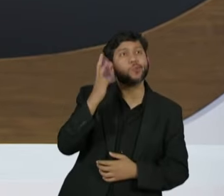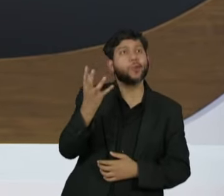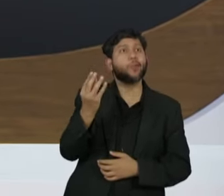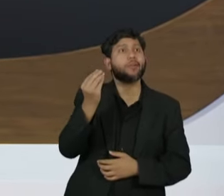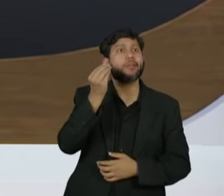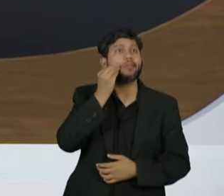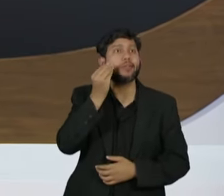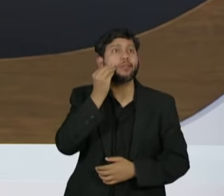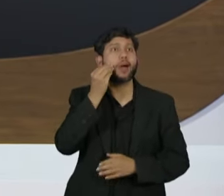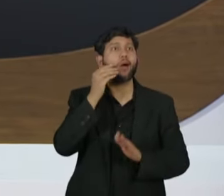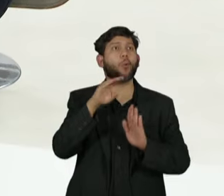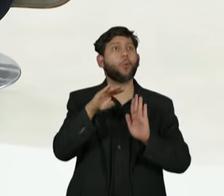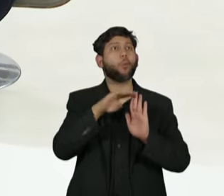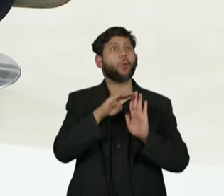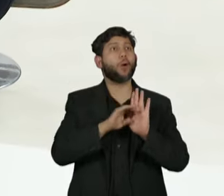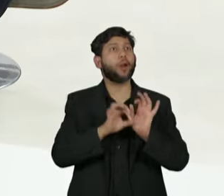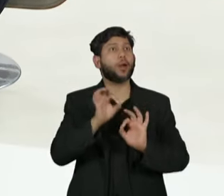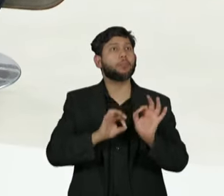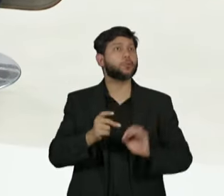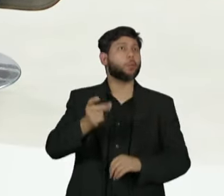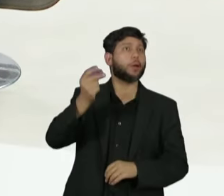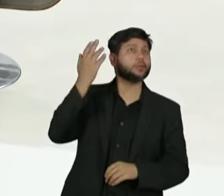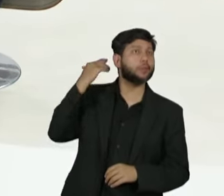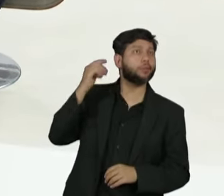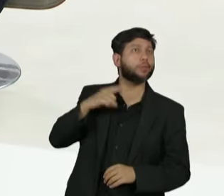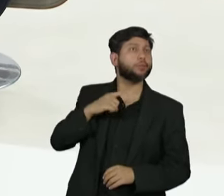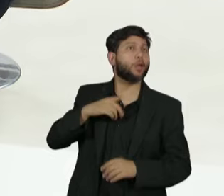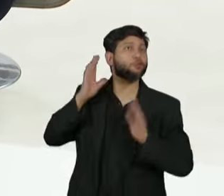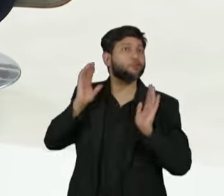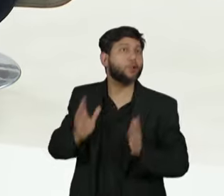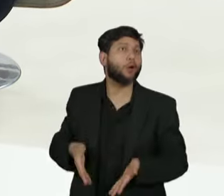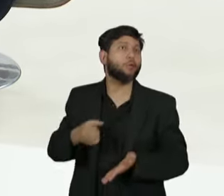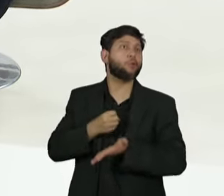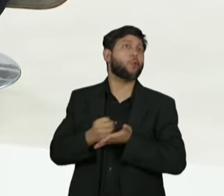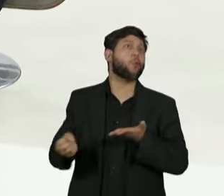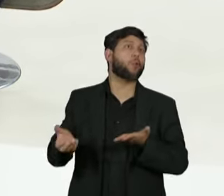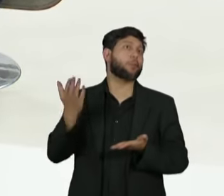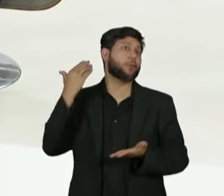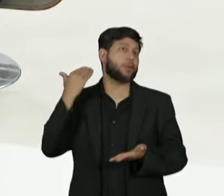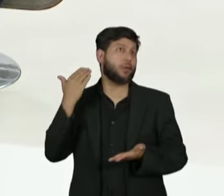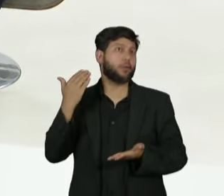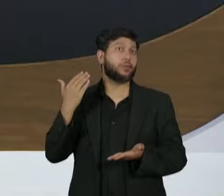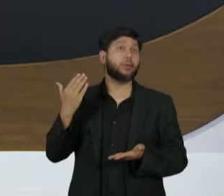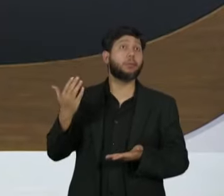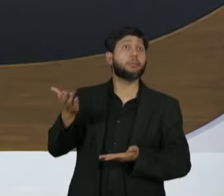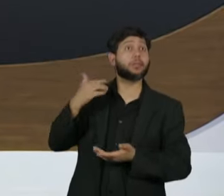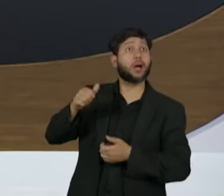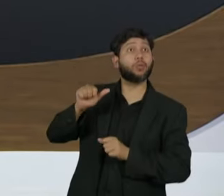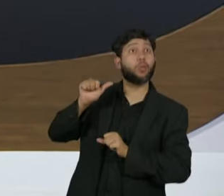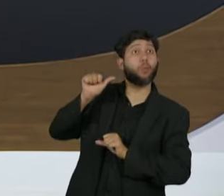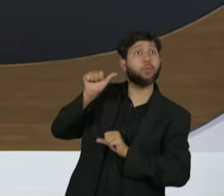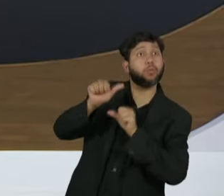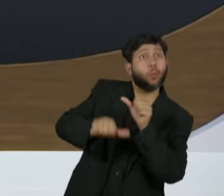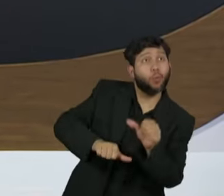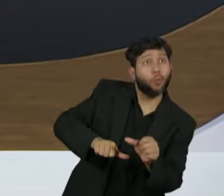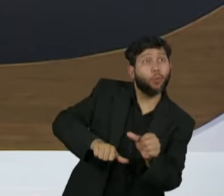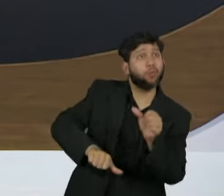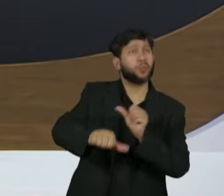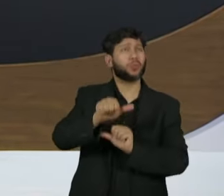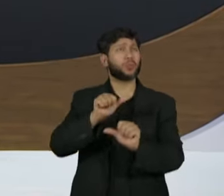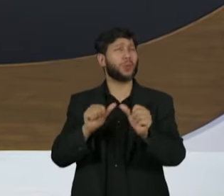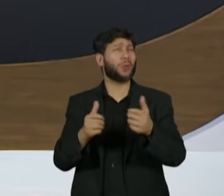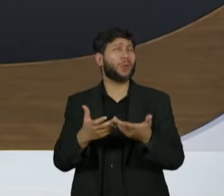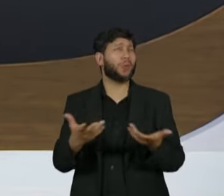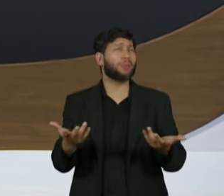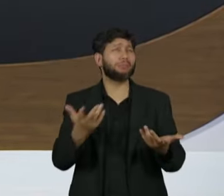de volta programas que já existiram no passado e reverter coisas que foram feitas para o estágio anterior o que